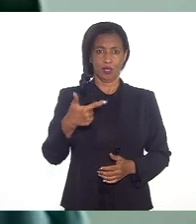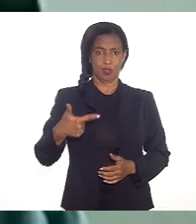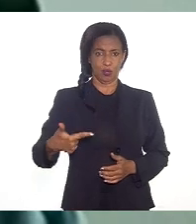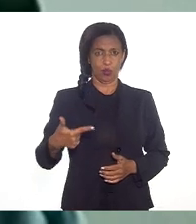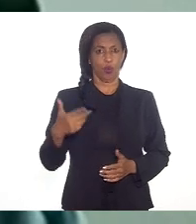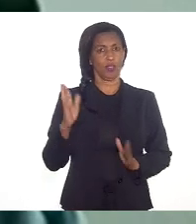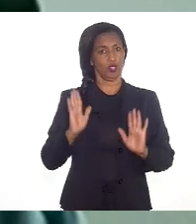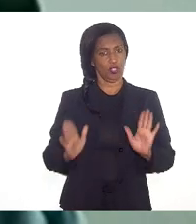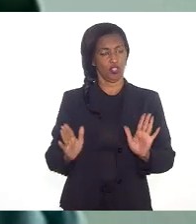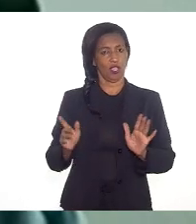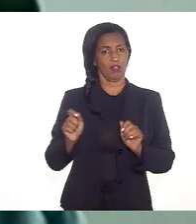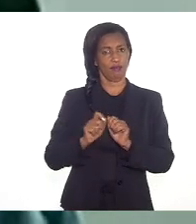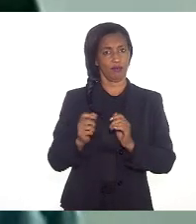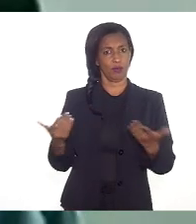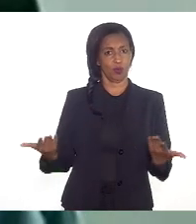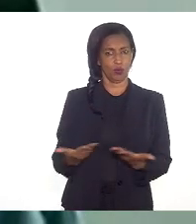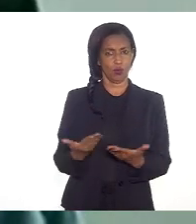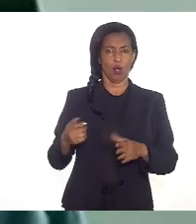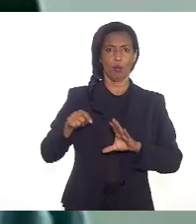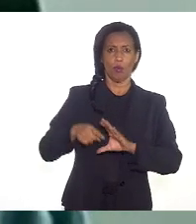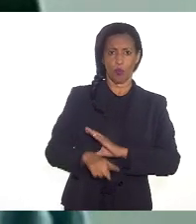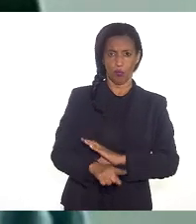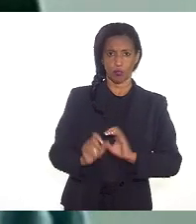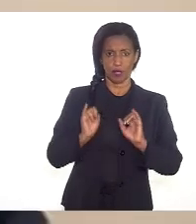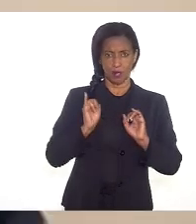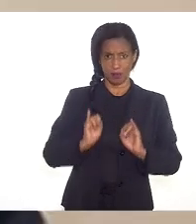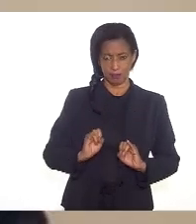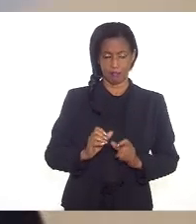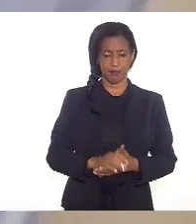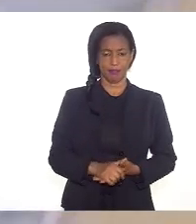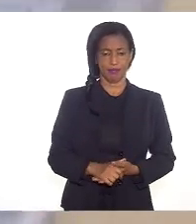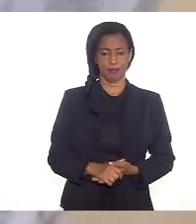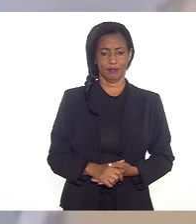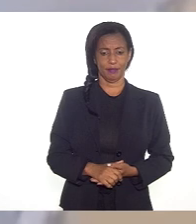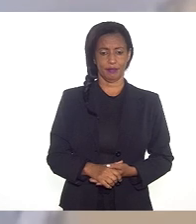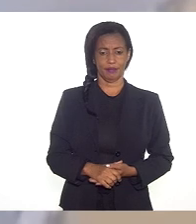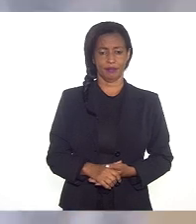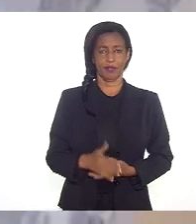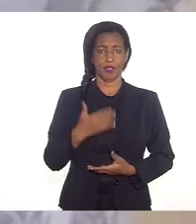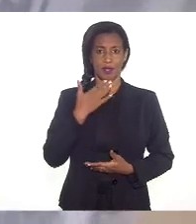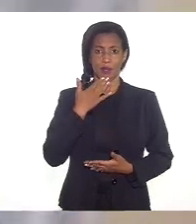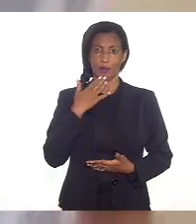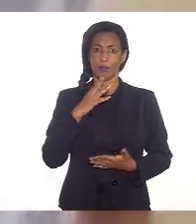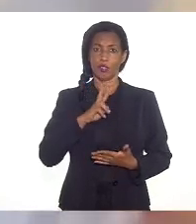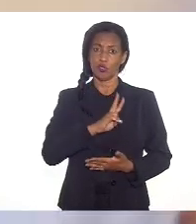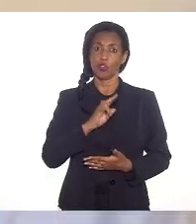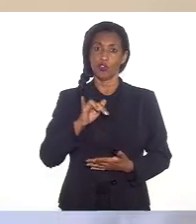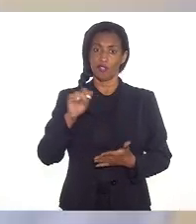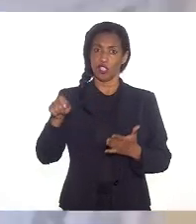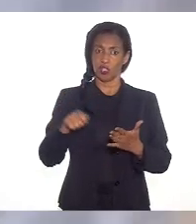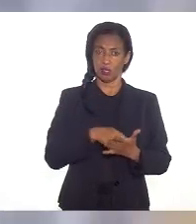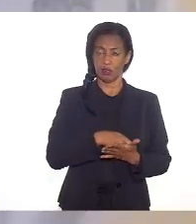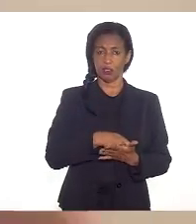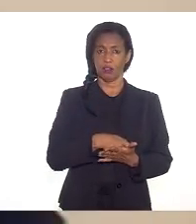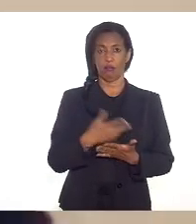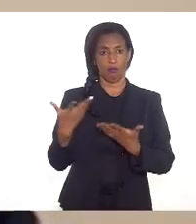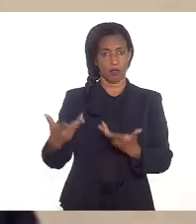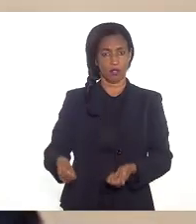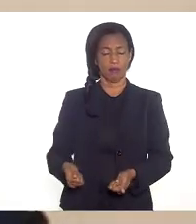okay. Então eu quero aprofundar para ver se é possível. Tá bom. Pedido de vista, deputado Luiz Paulo,